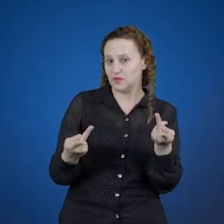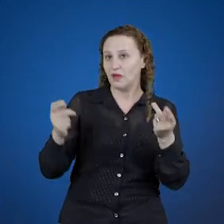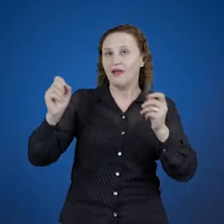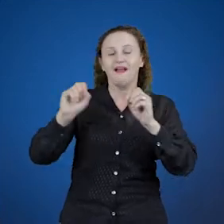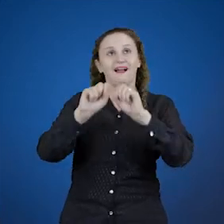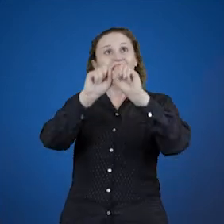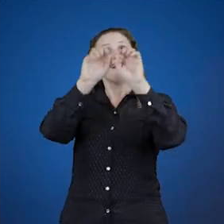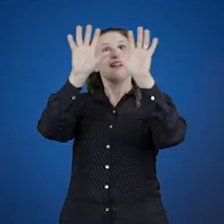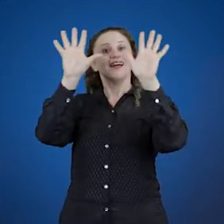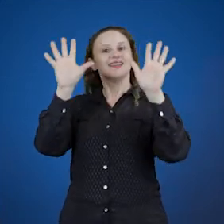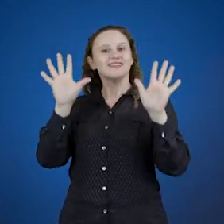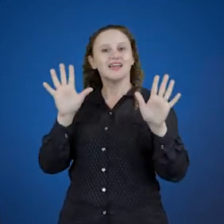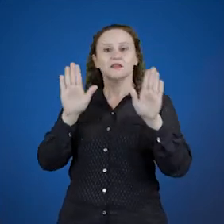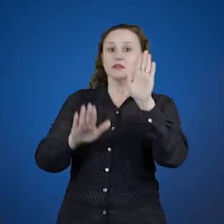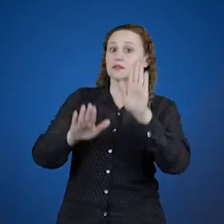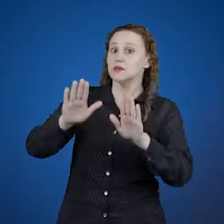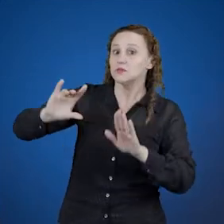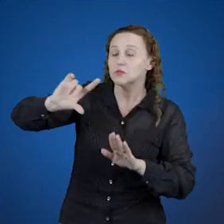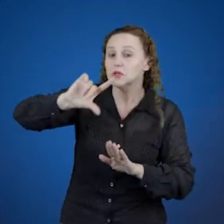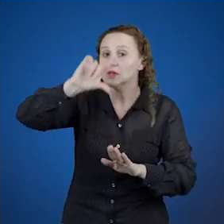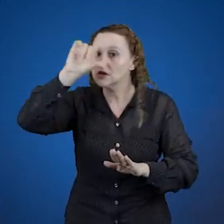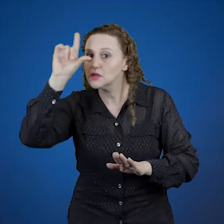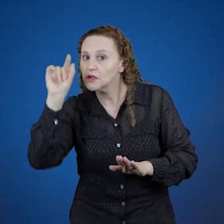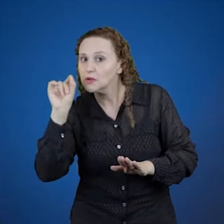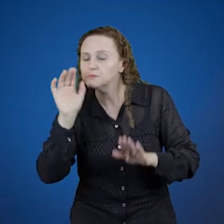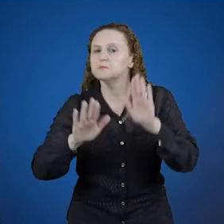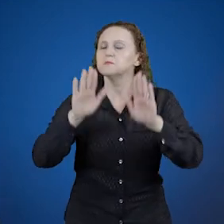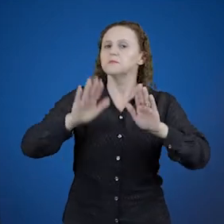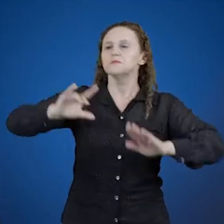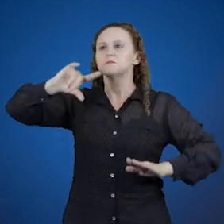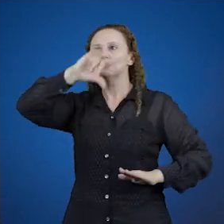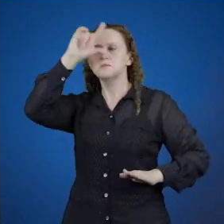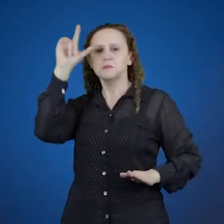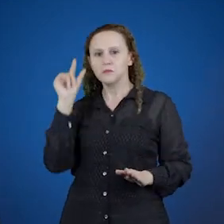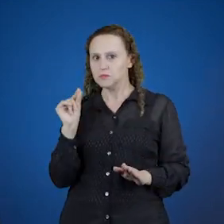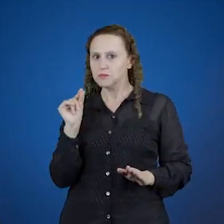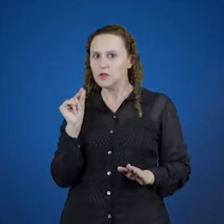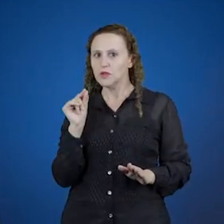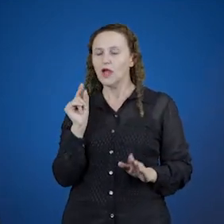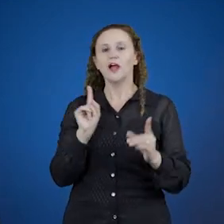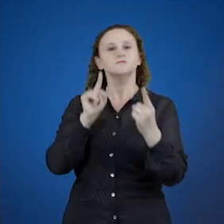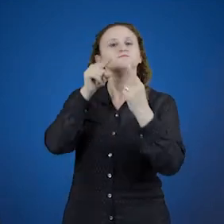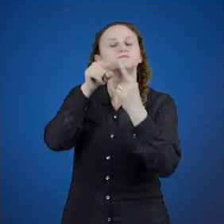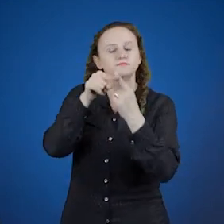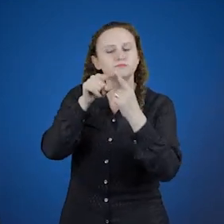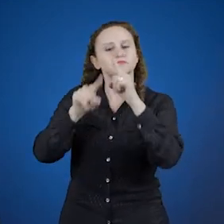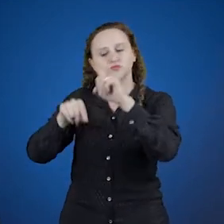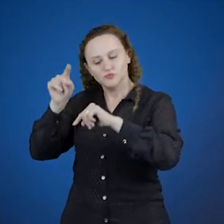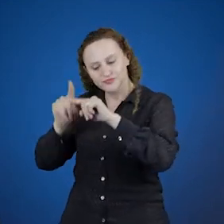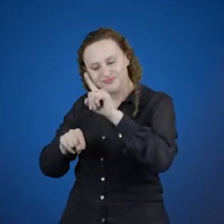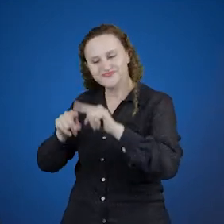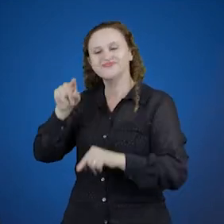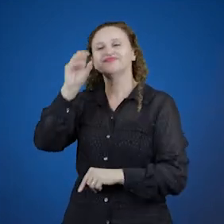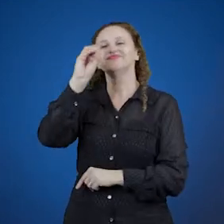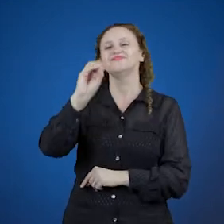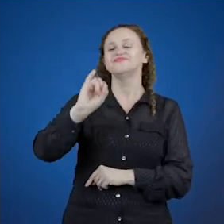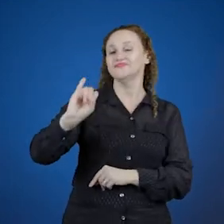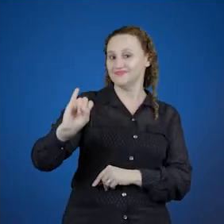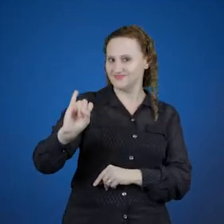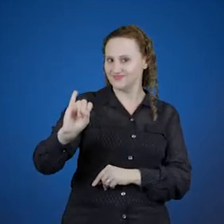a claridade Depende a lua não depende da lua função então que objeto